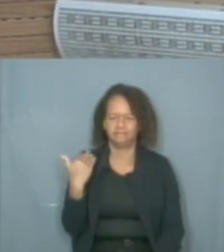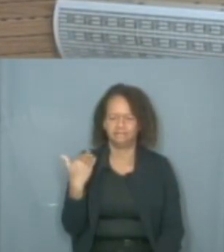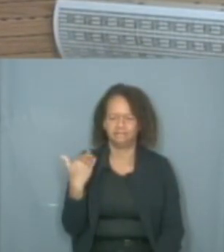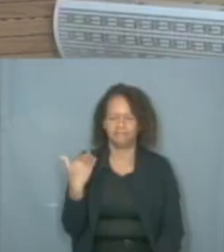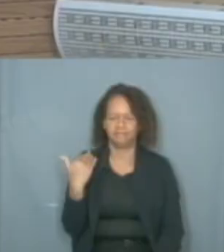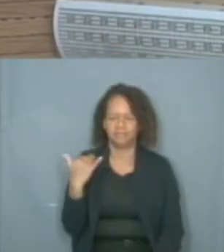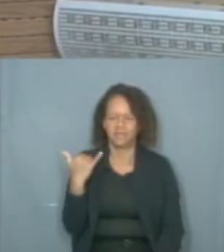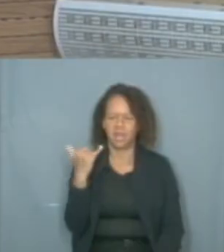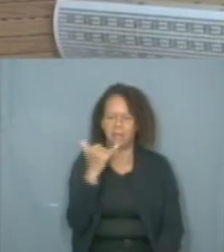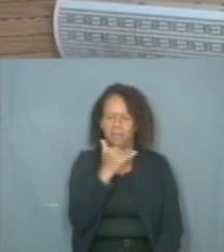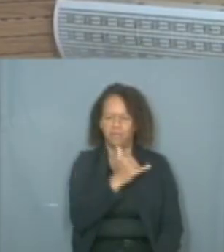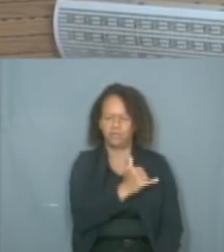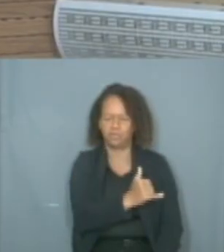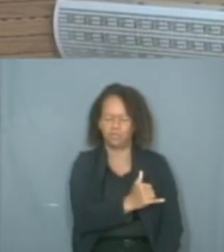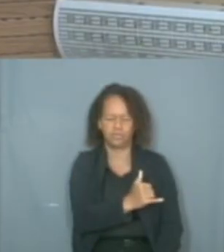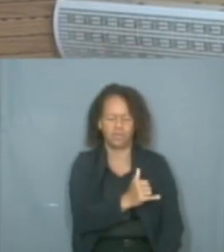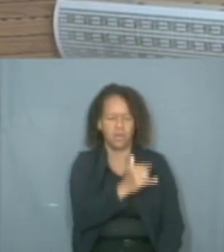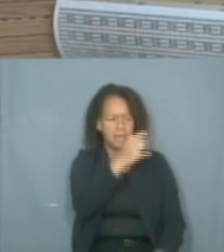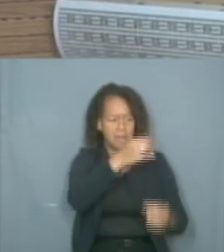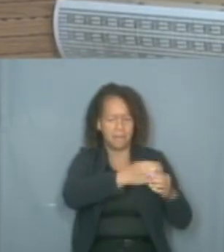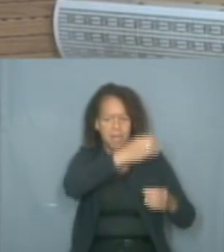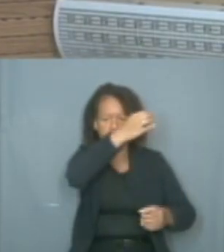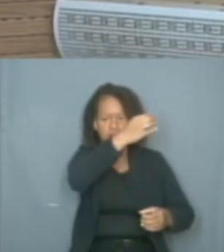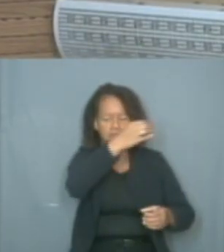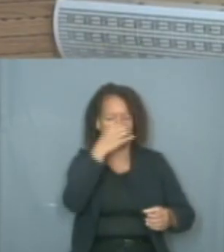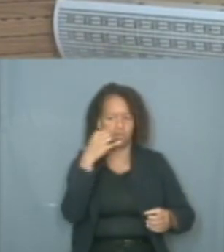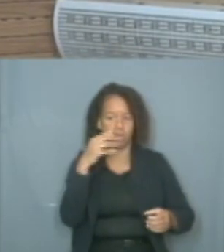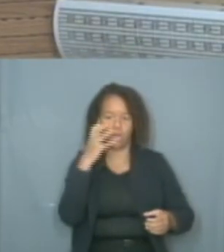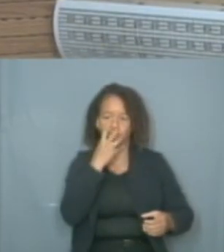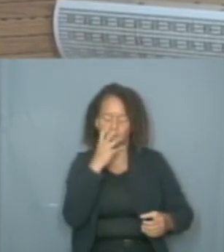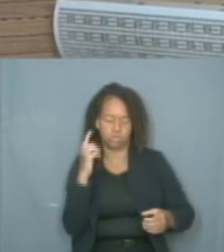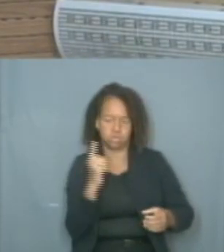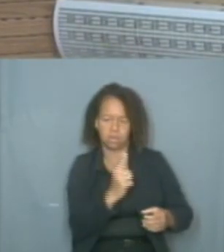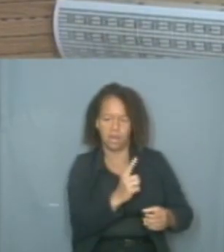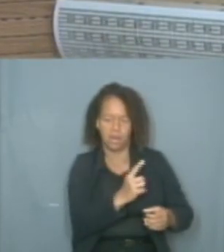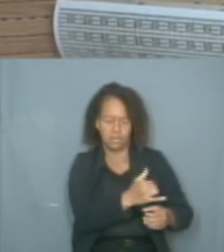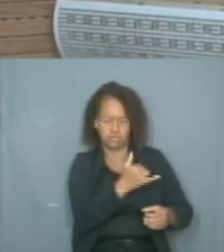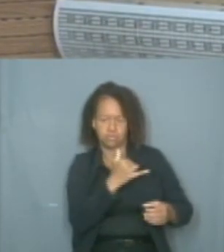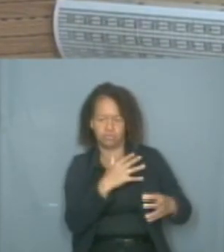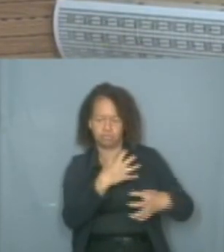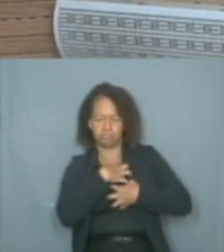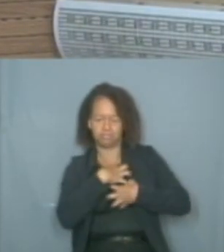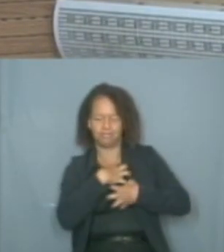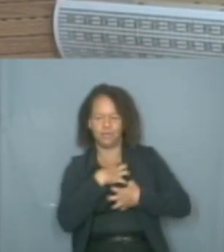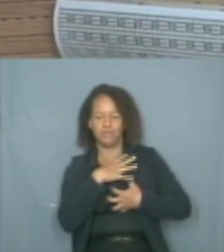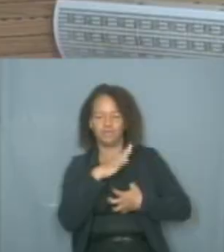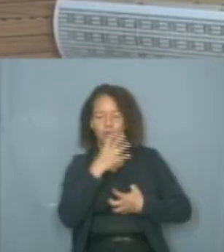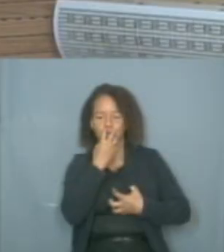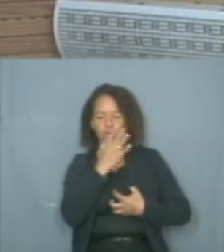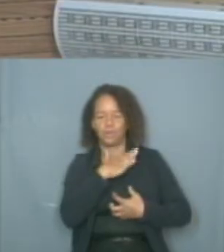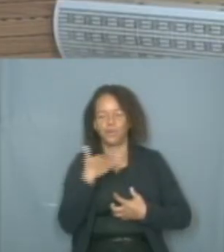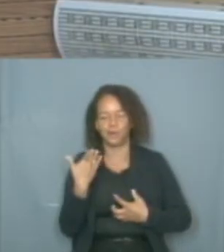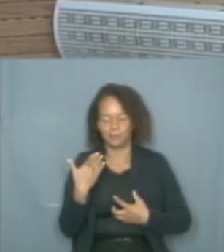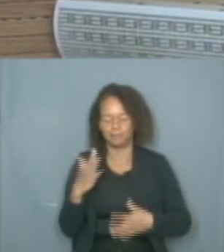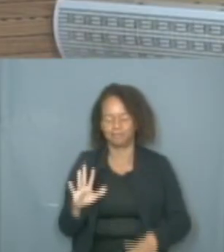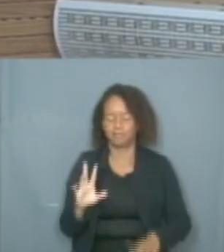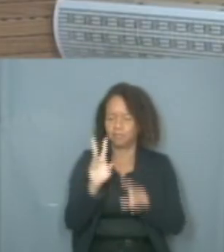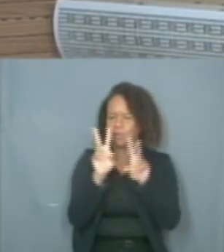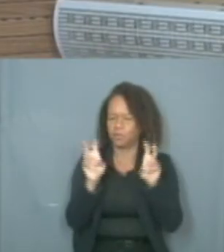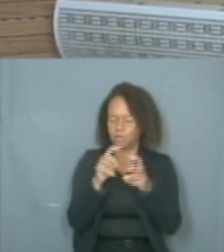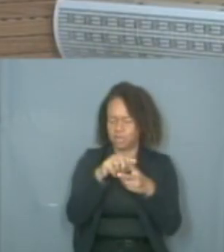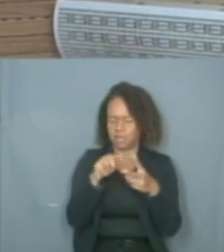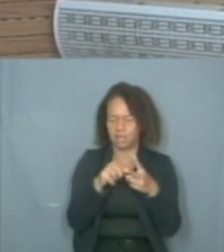ao se encostar num poste. E eu trago dois requerimentos aqui que falam sobre, não sobre a